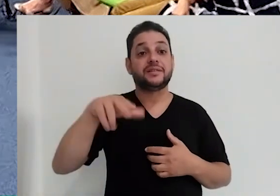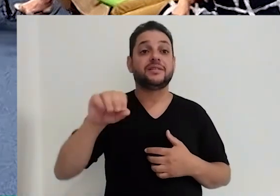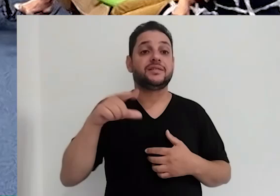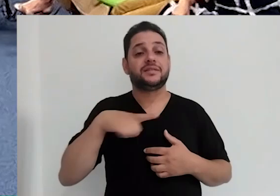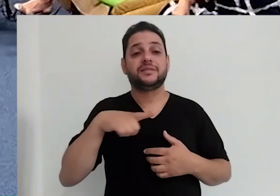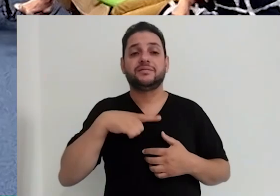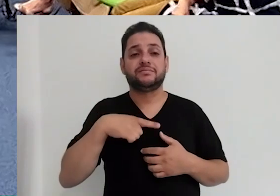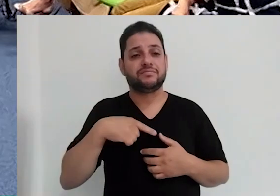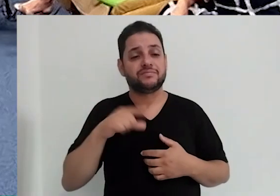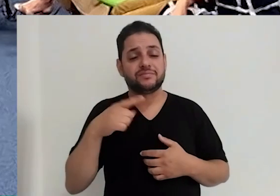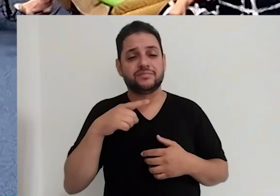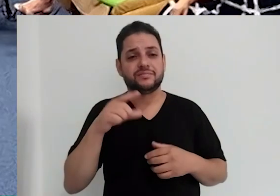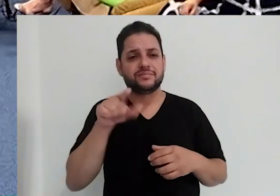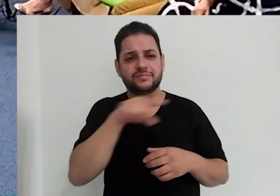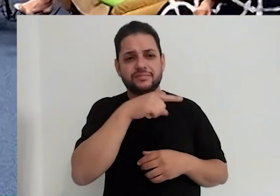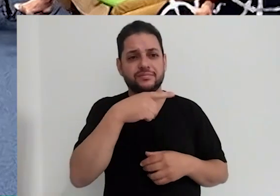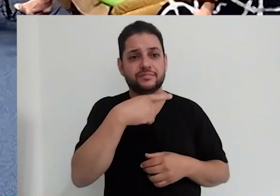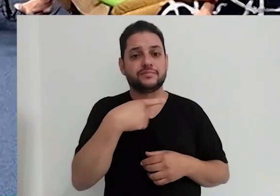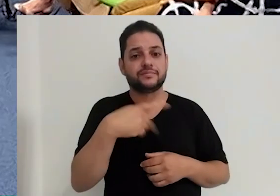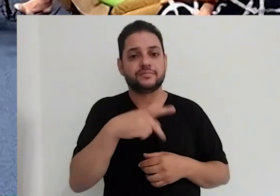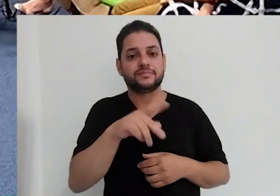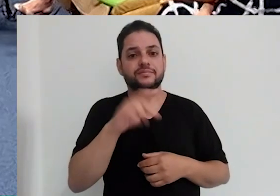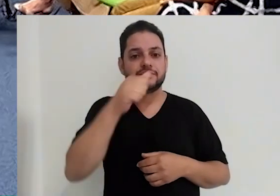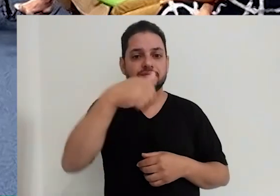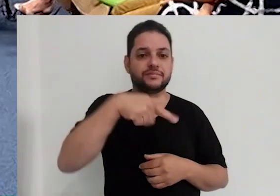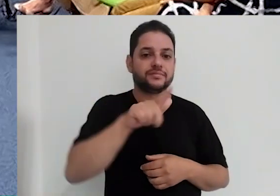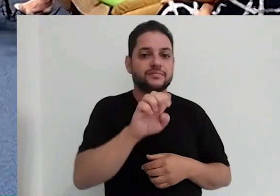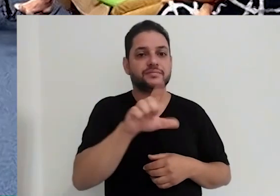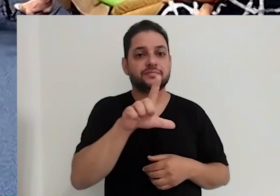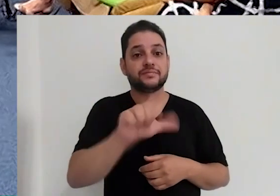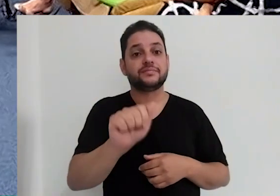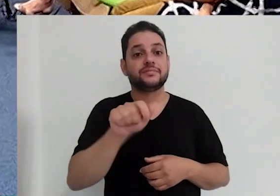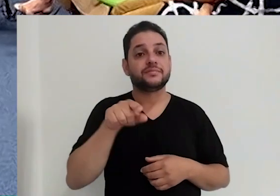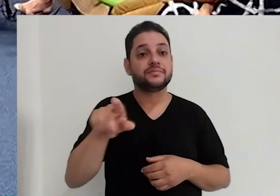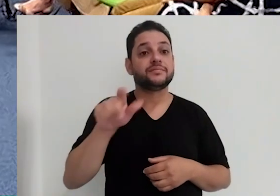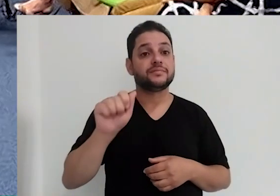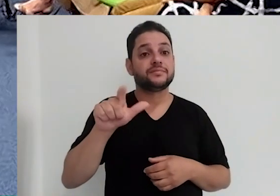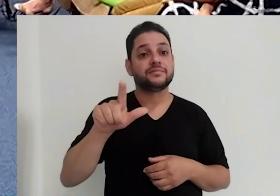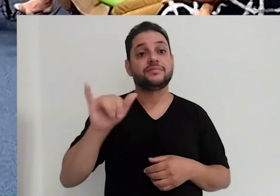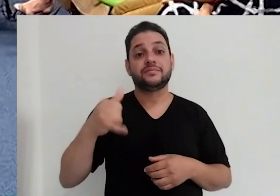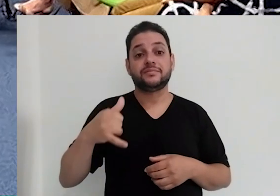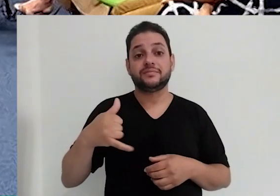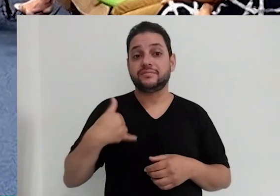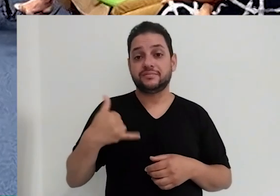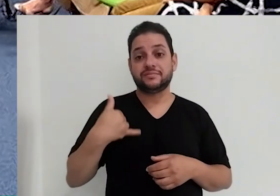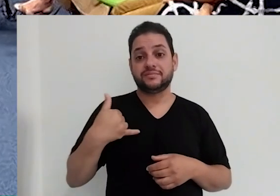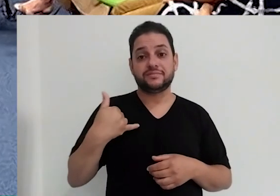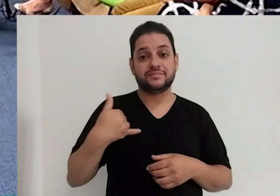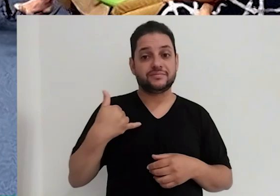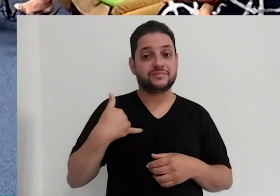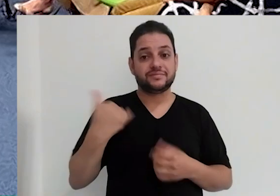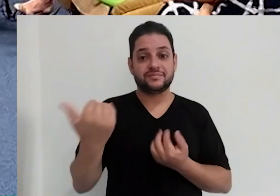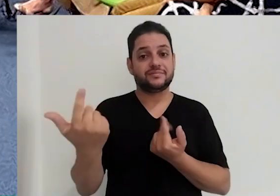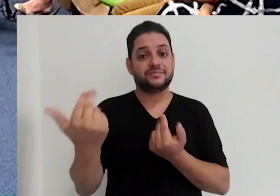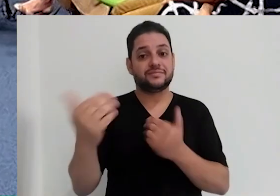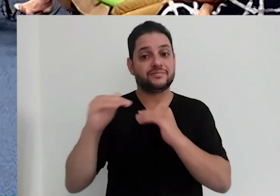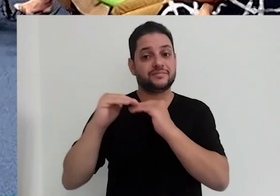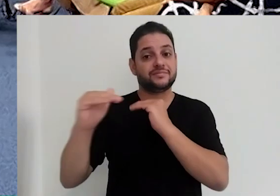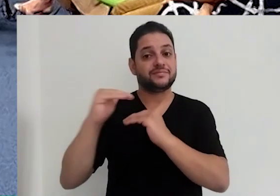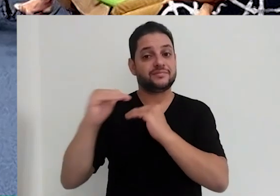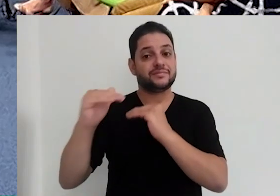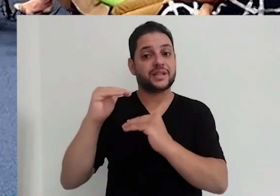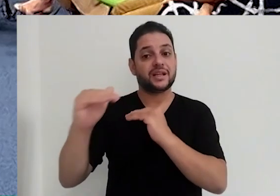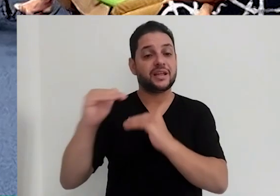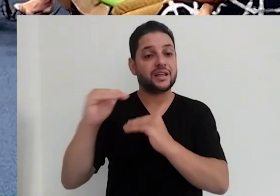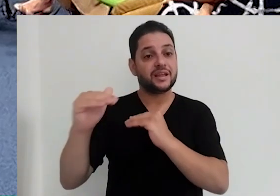assim como você colocou o caso da Leila e da Ângela a Alana tinha um ano a menos que eu tava no primeiro ano de faculdade ela tava prestando Fuvest e era era